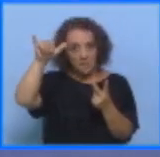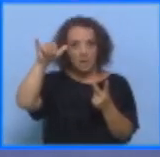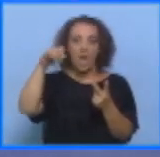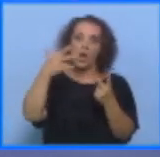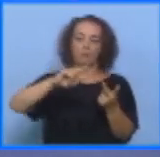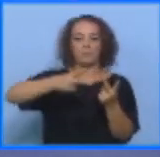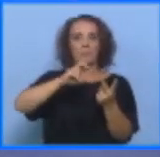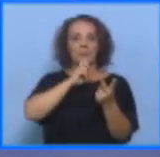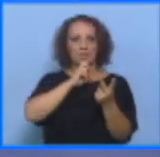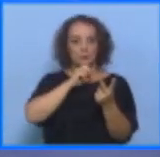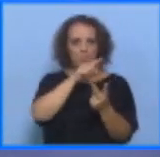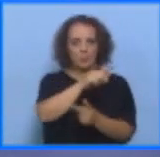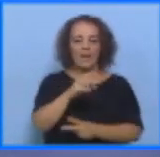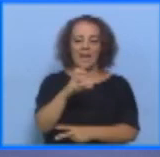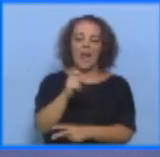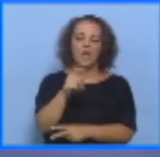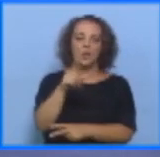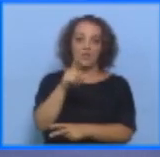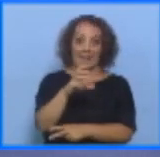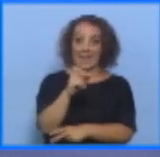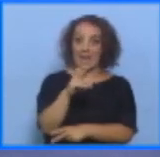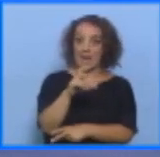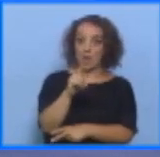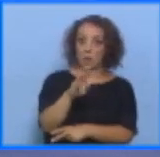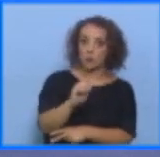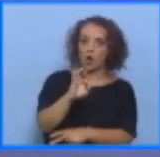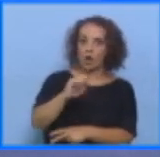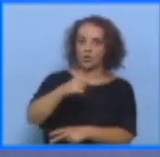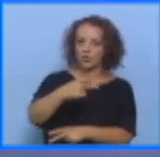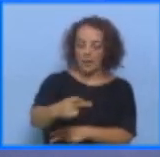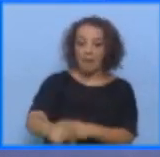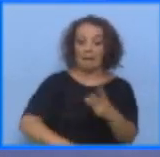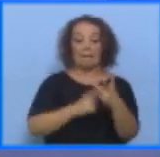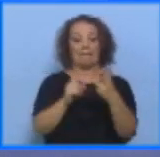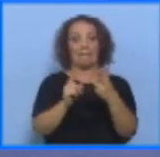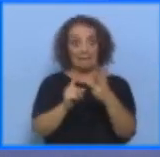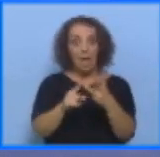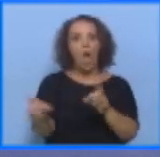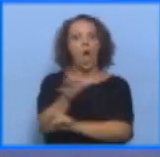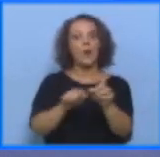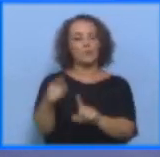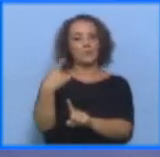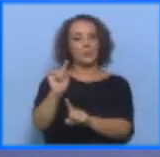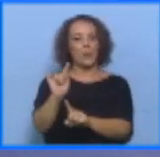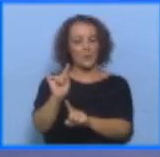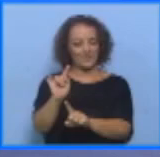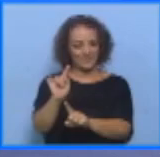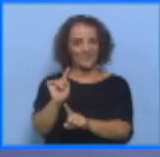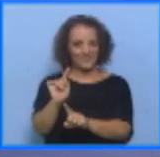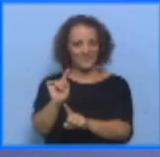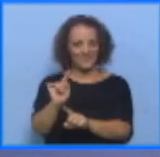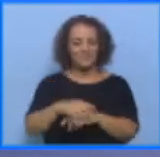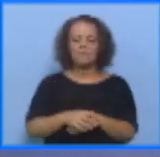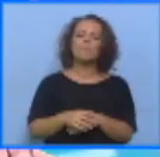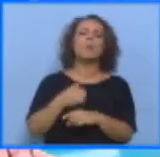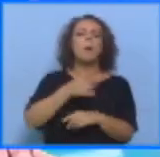na Argentina, Carlos Aspiros Costa, e este é o terceiro que não é europeu, como mestre-geral da Ordem. Mas tudo isto, porque é